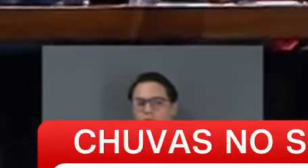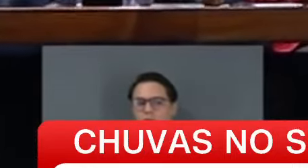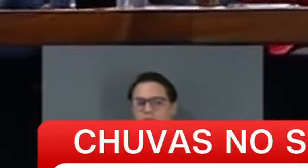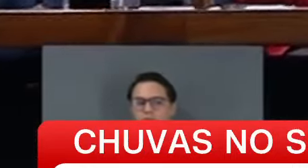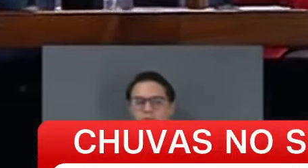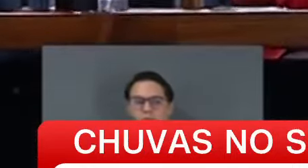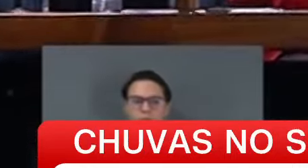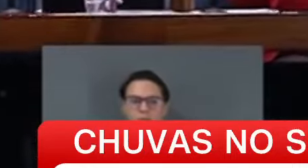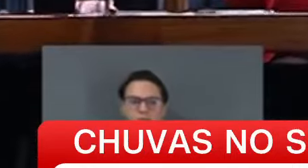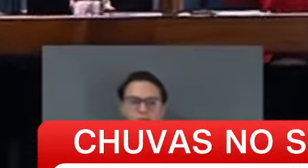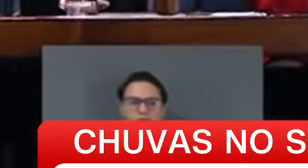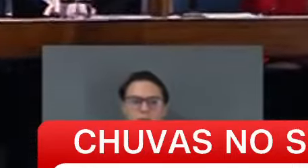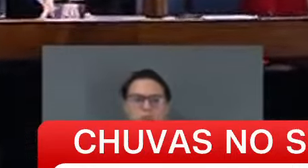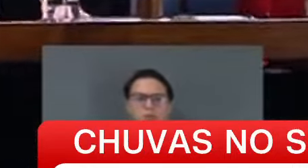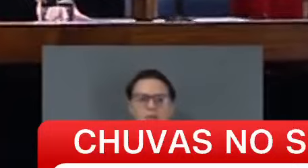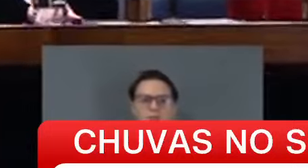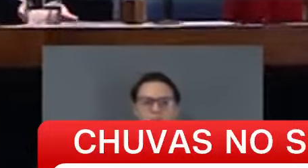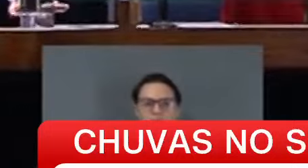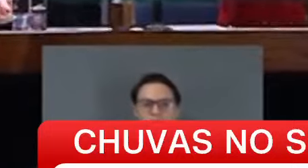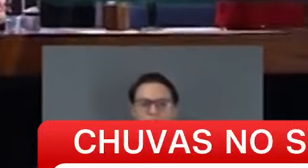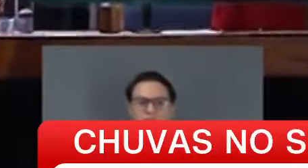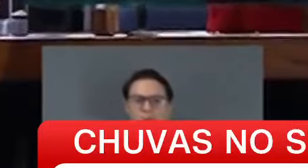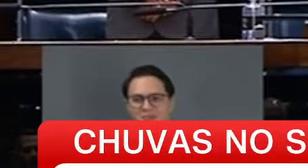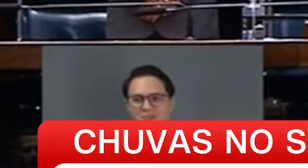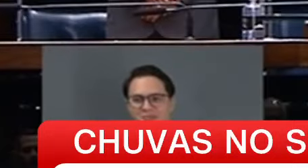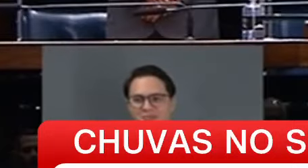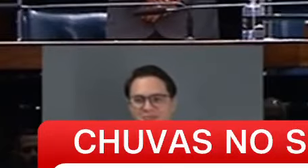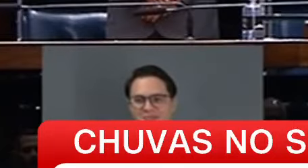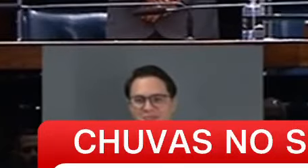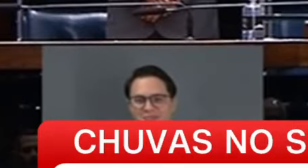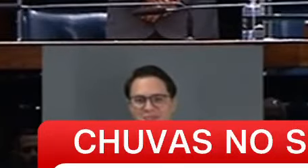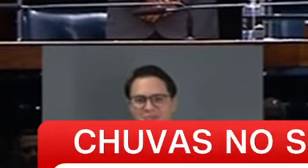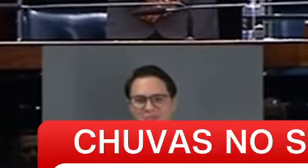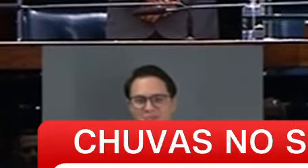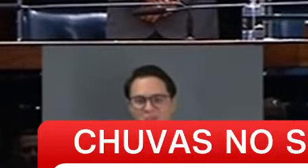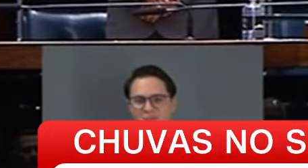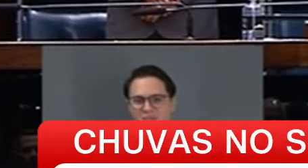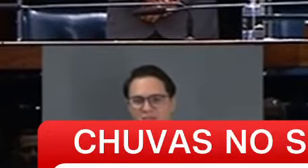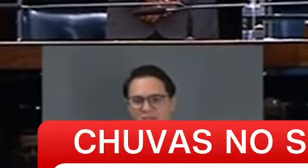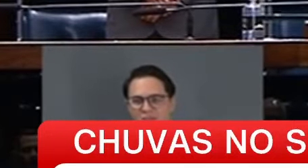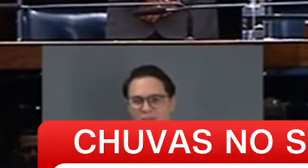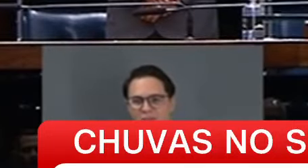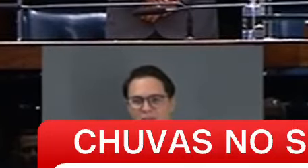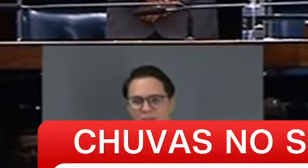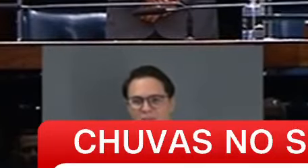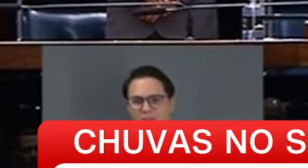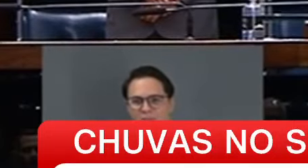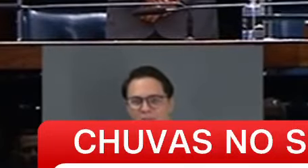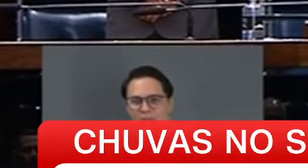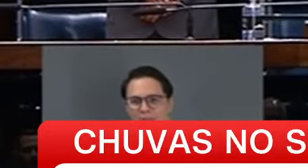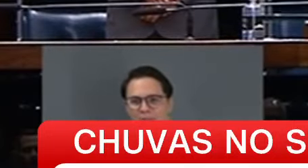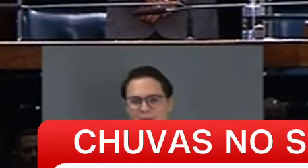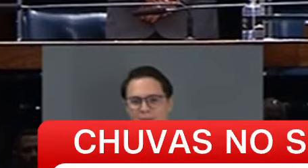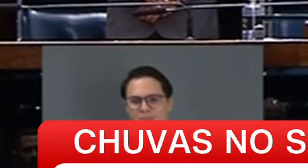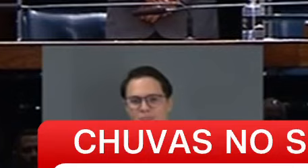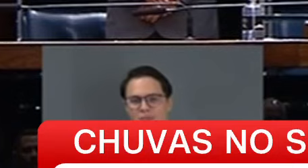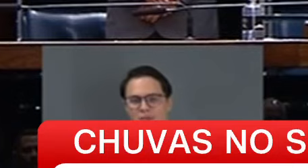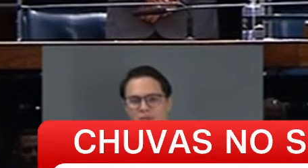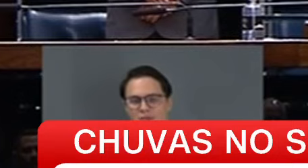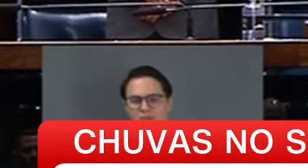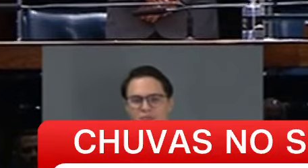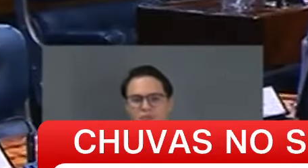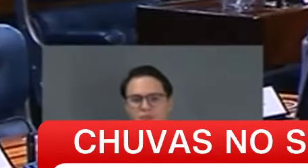fazem solicitações ao governo federal de recursos. Aí se edita a medida provisória de crédito extraordinário, que